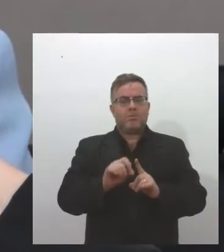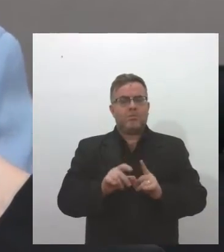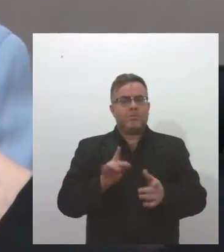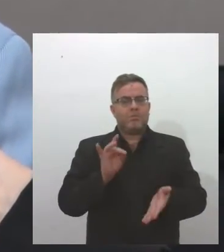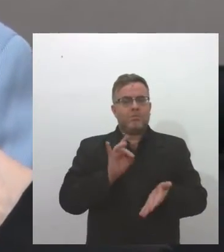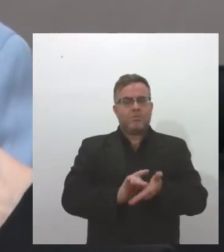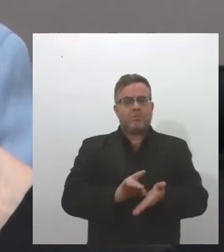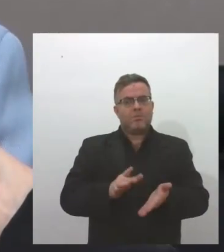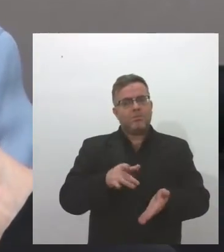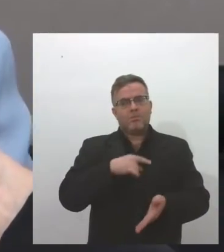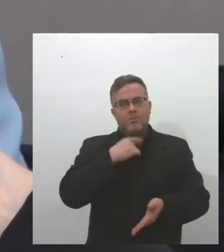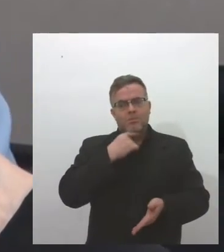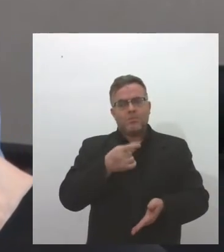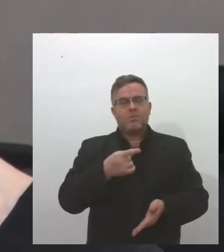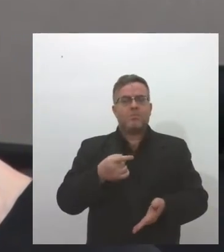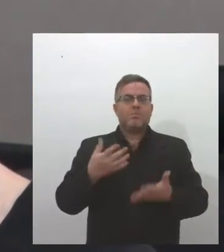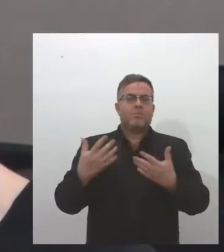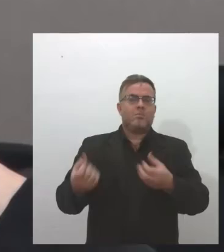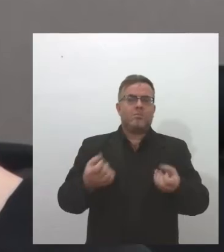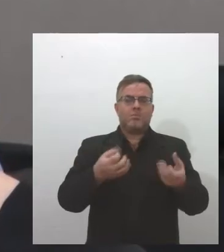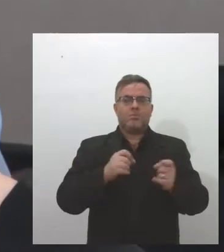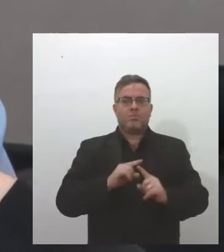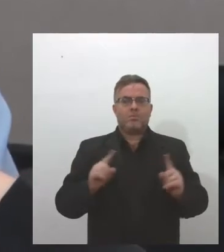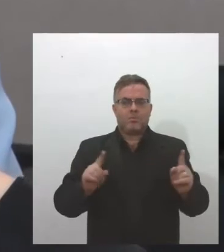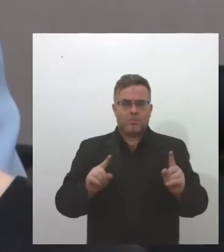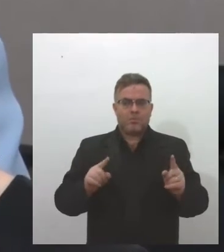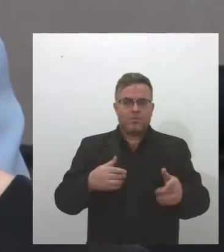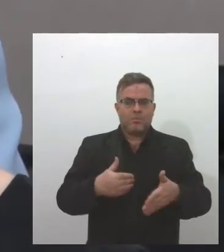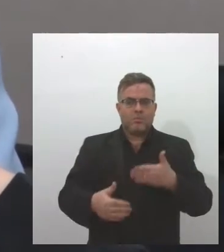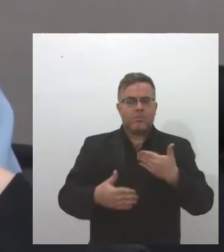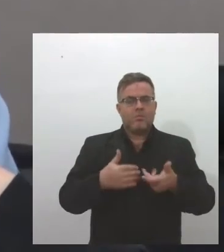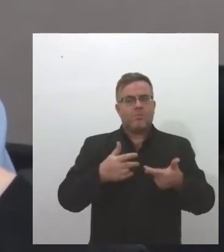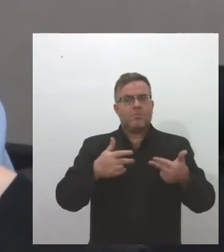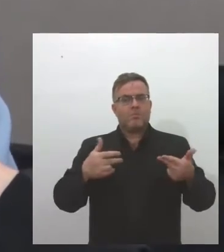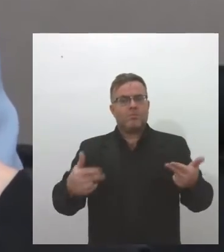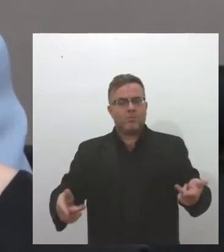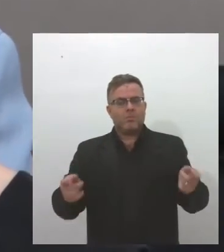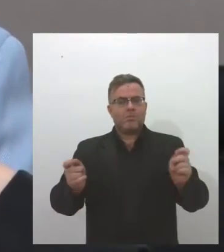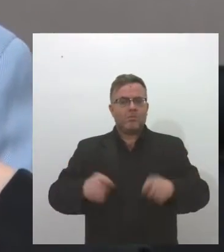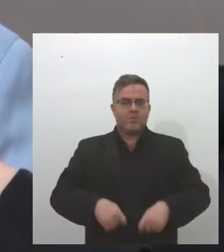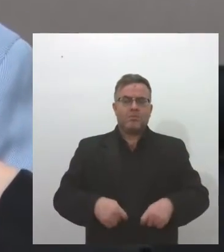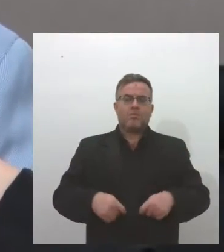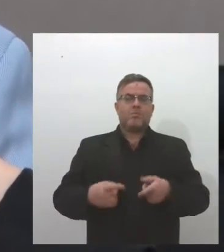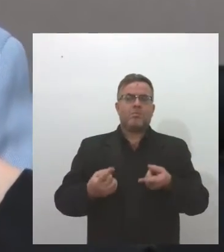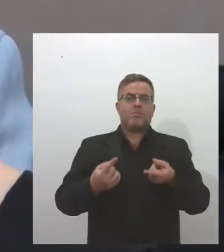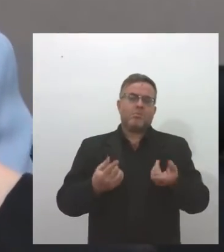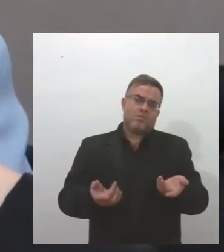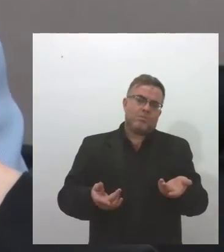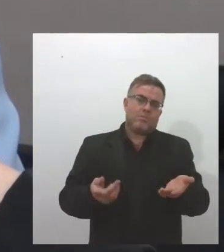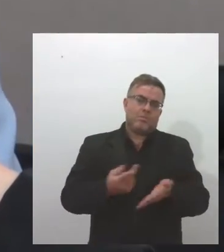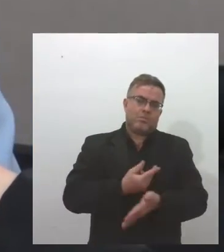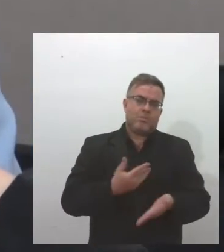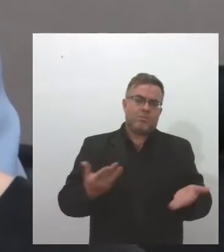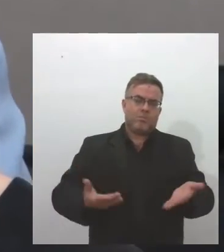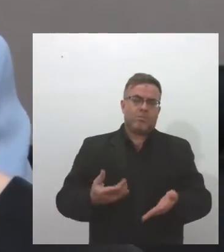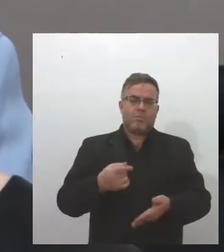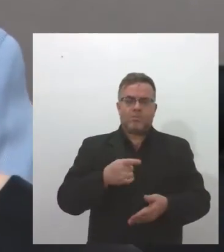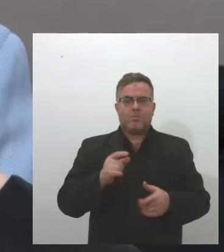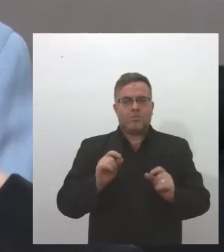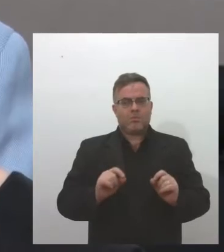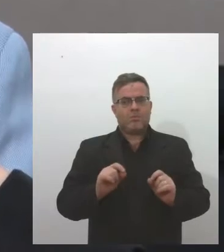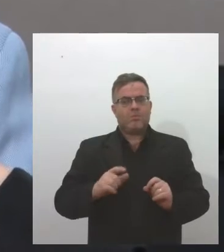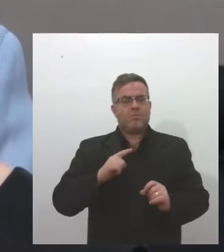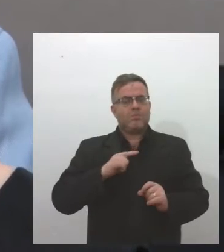ninguém é a favor de qualquer tipo de procedimento dessa monta praticado por órgãos de Estado. E evidentemente que existem